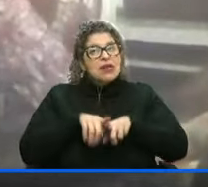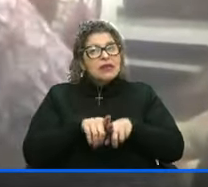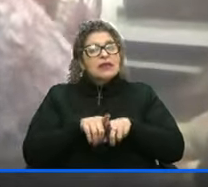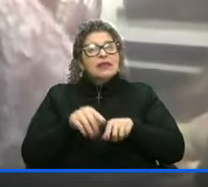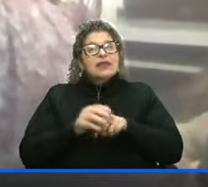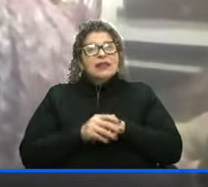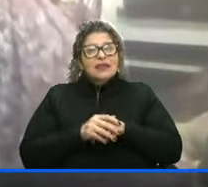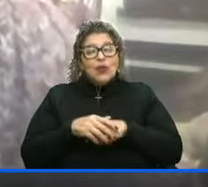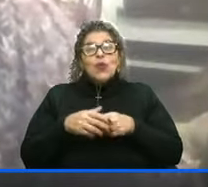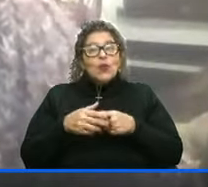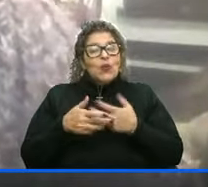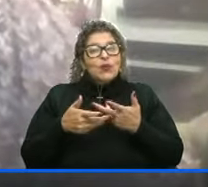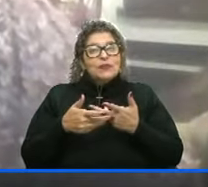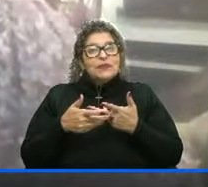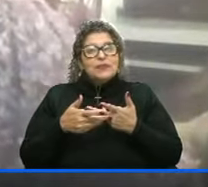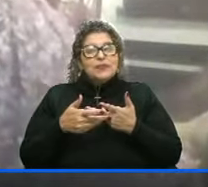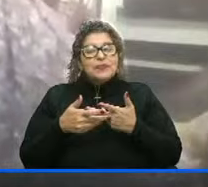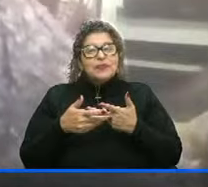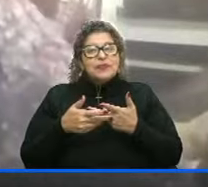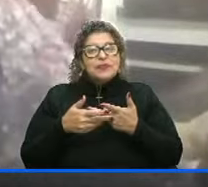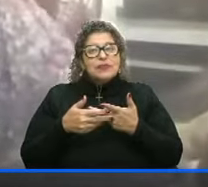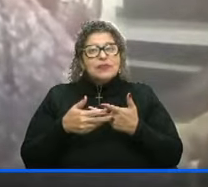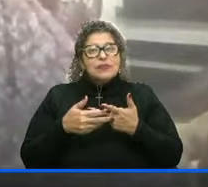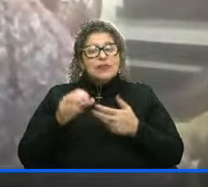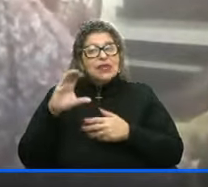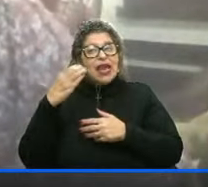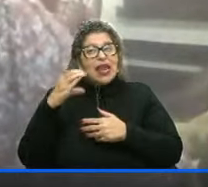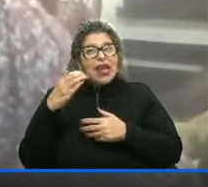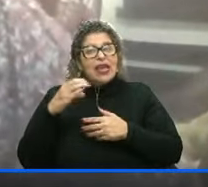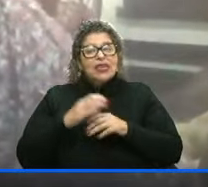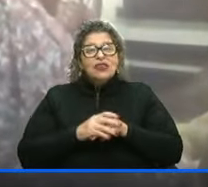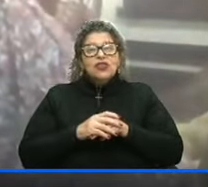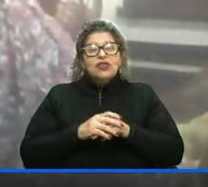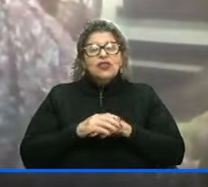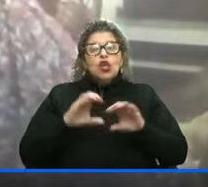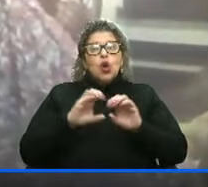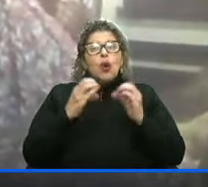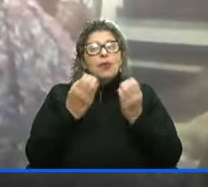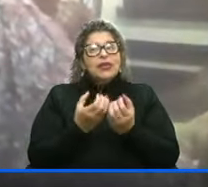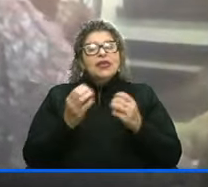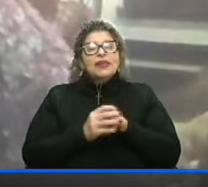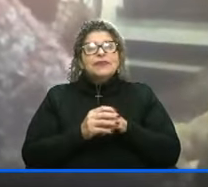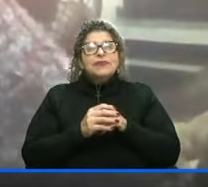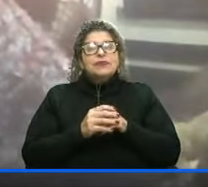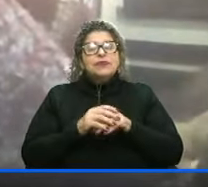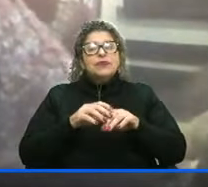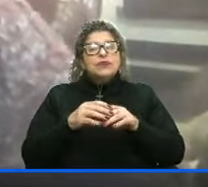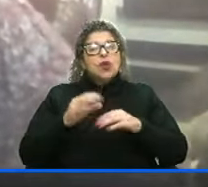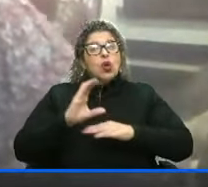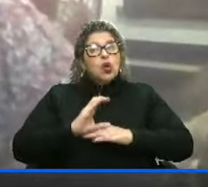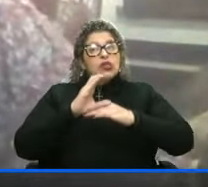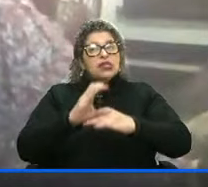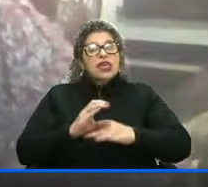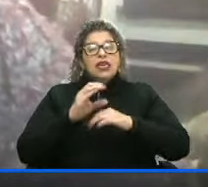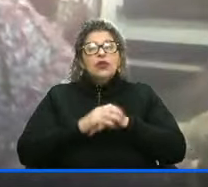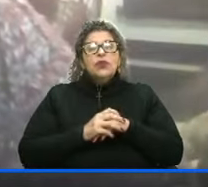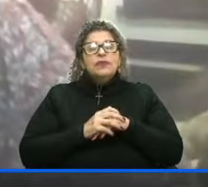Eu não gosto desse termo, eu gosto das nossas creches comunitárias, né? Então, Roberta, do Conselho